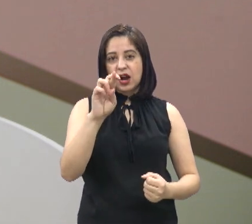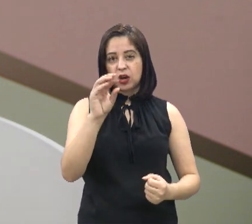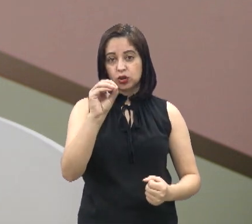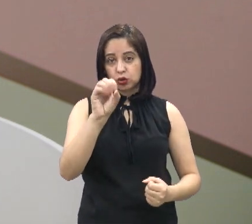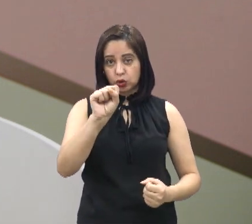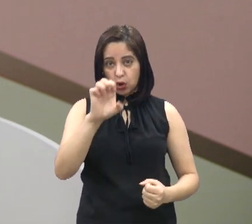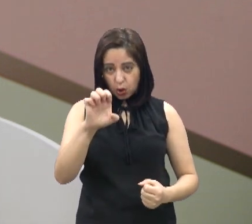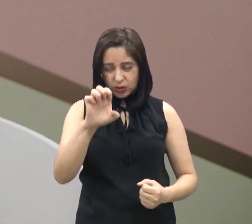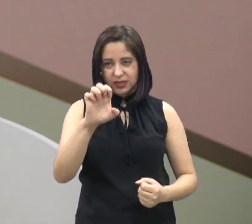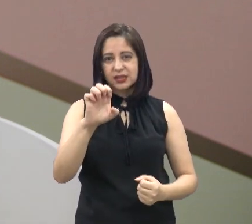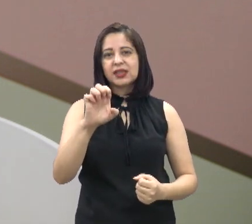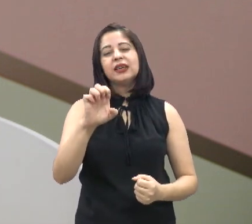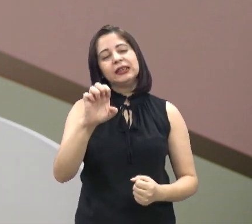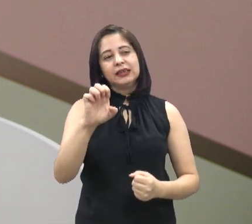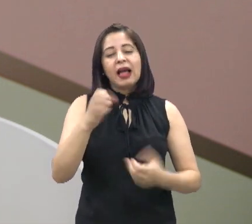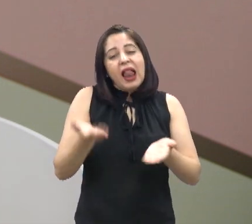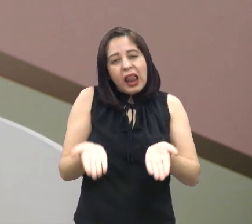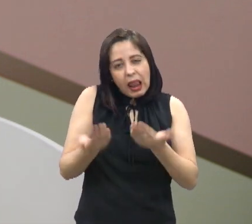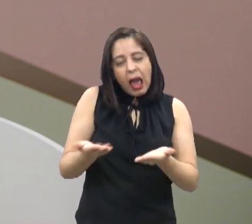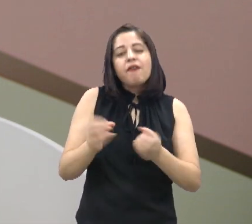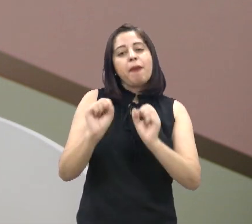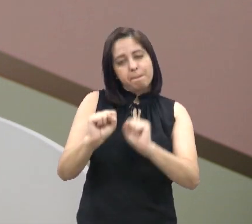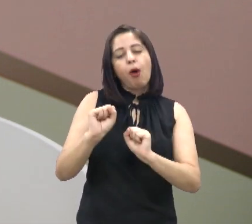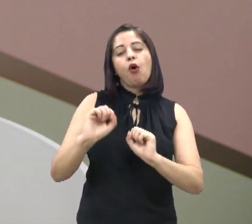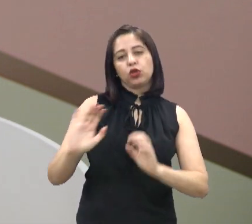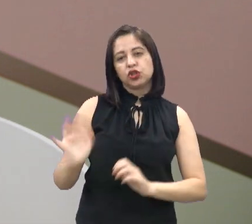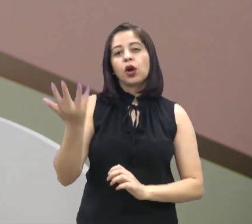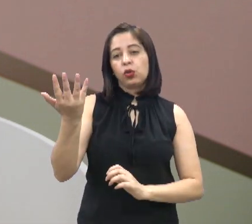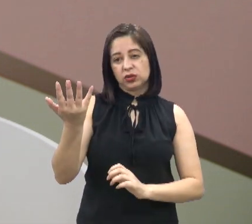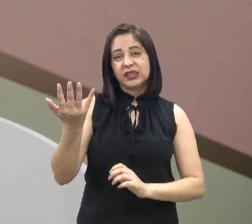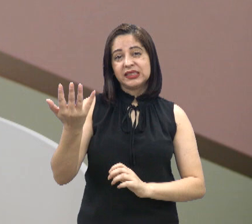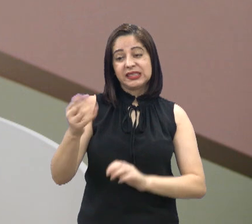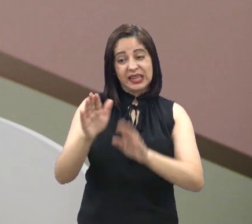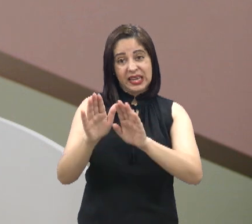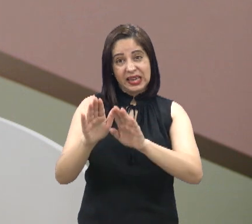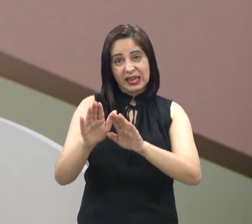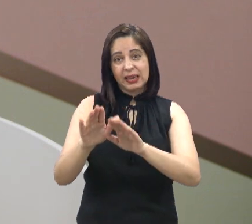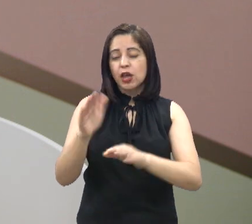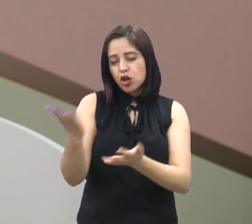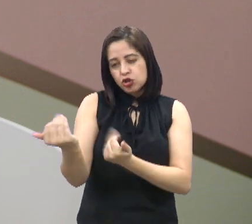mais jovens. Mas a artrite pode acontecer até em criança. Artrite